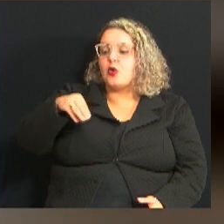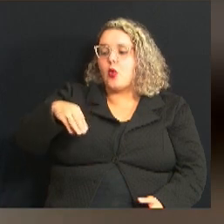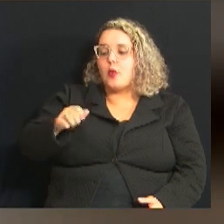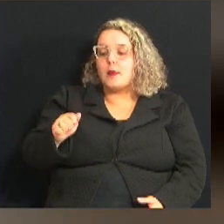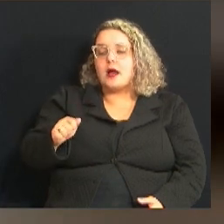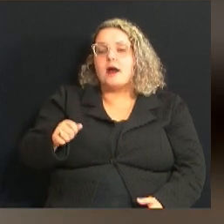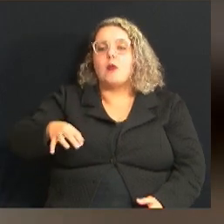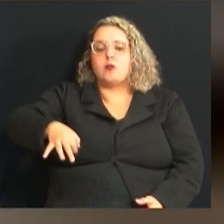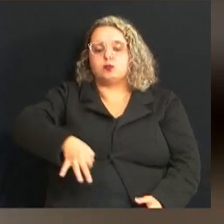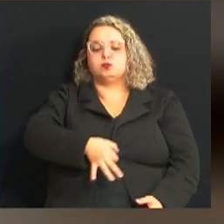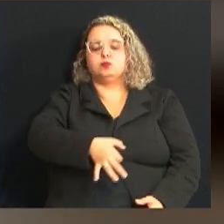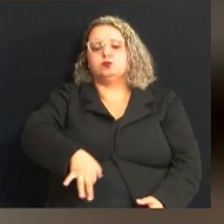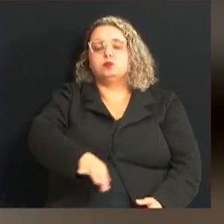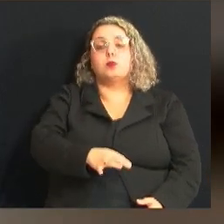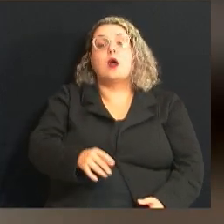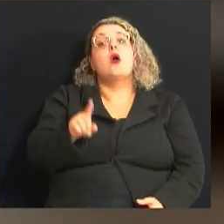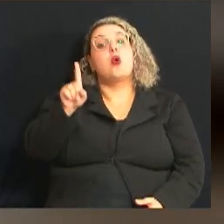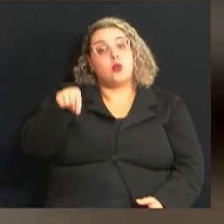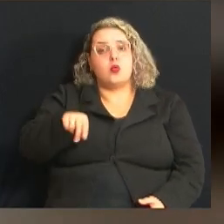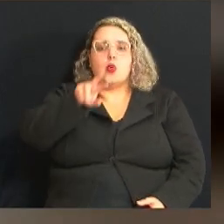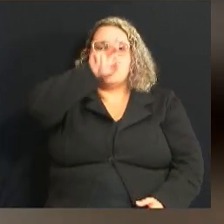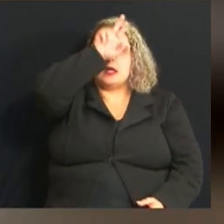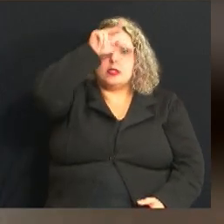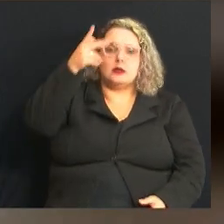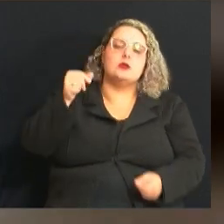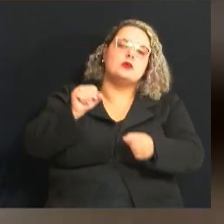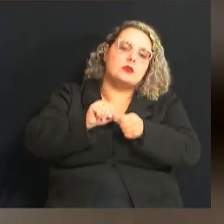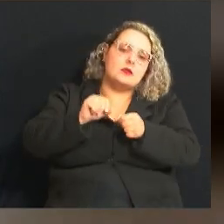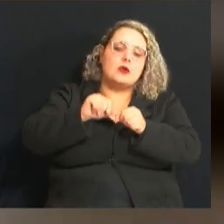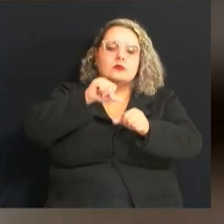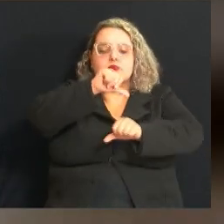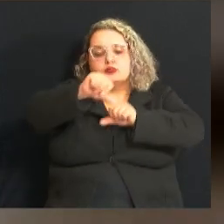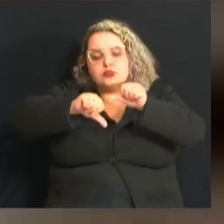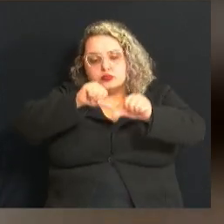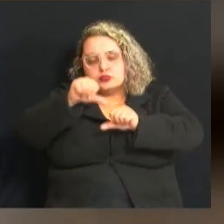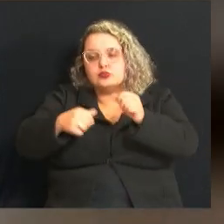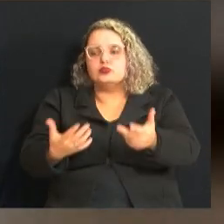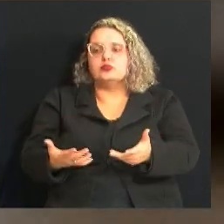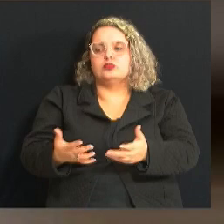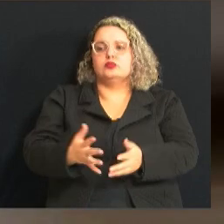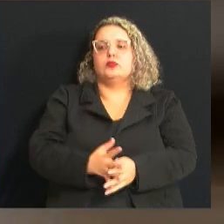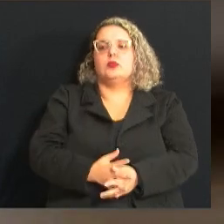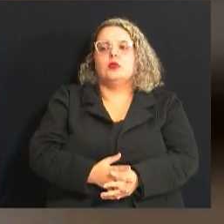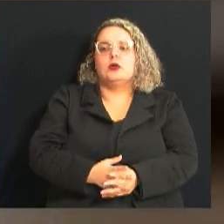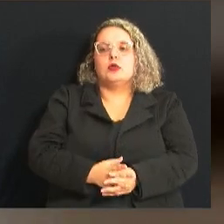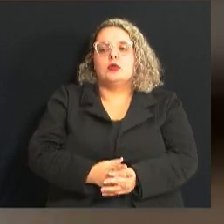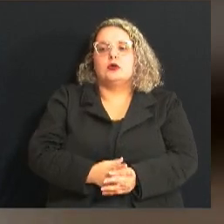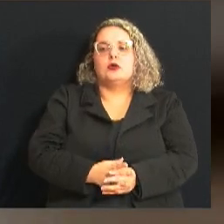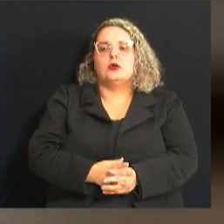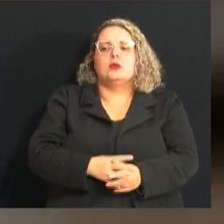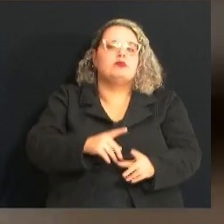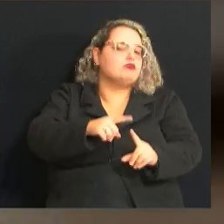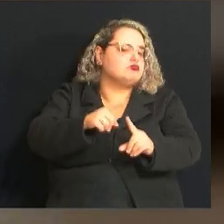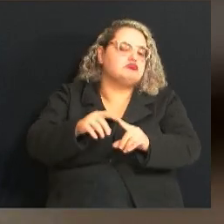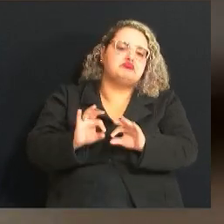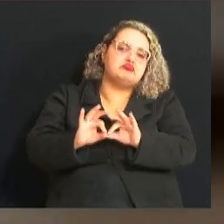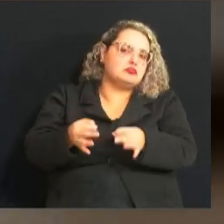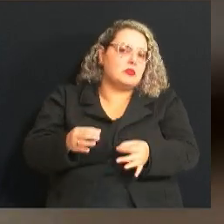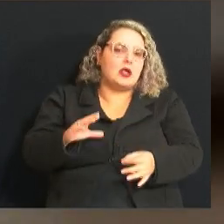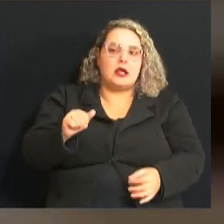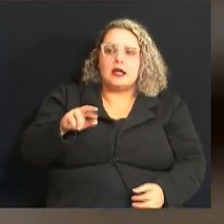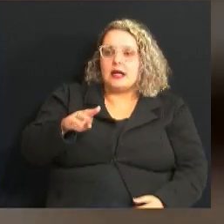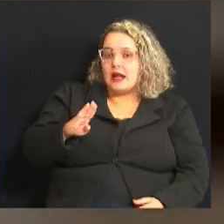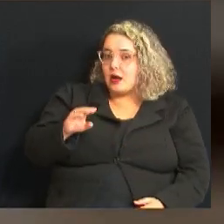que fazem efetivamente a degradação, que transformam em elementos simples, carbono,